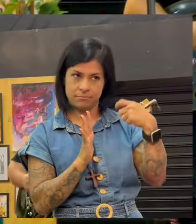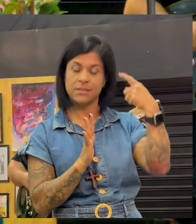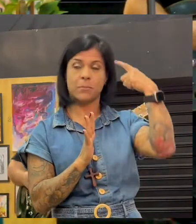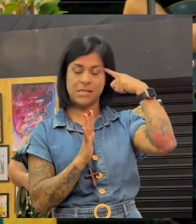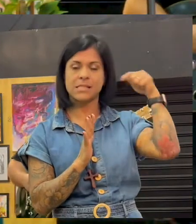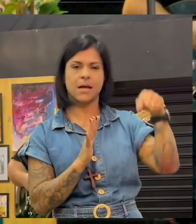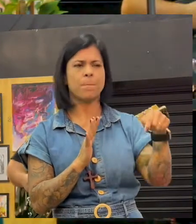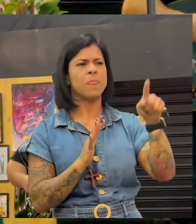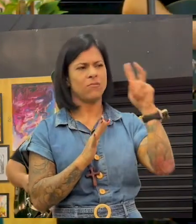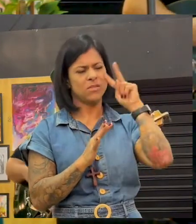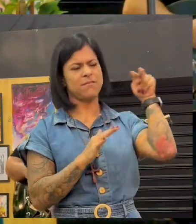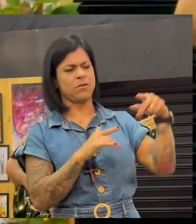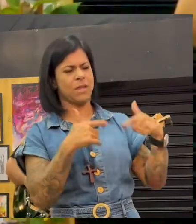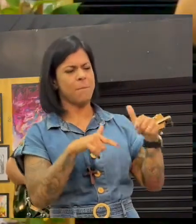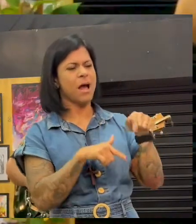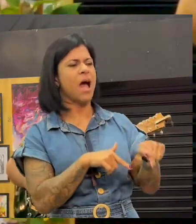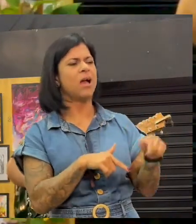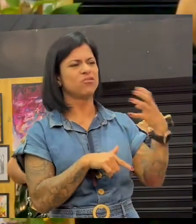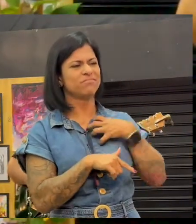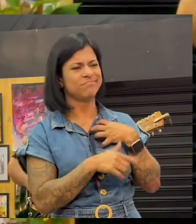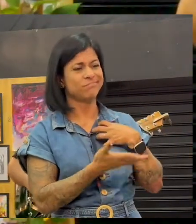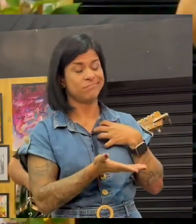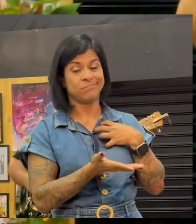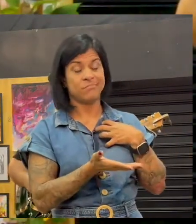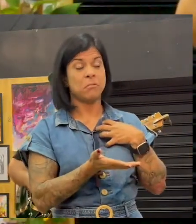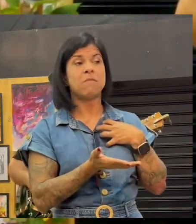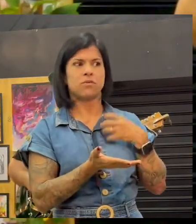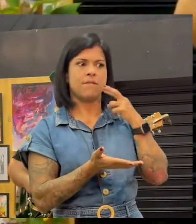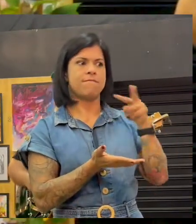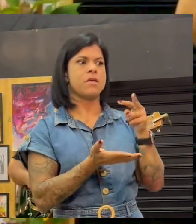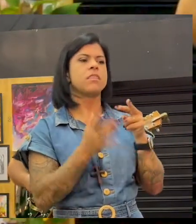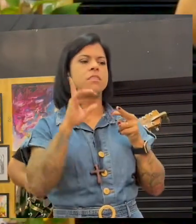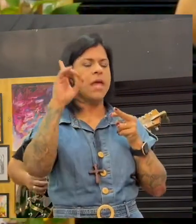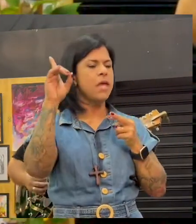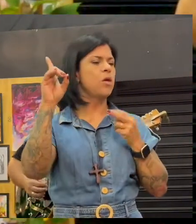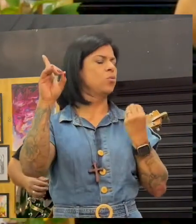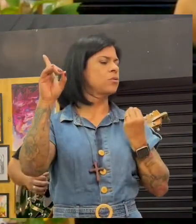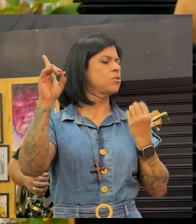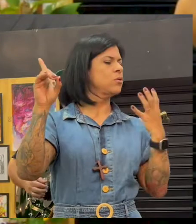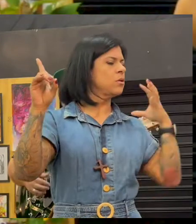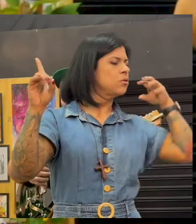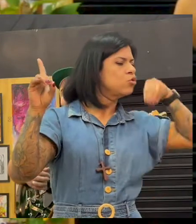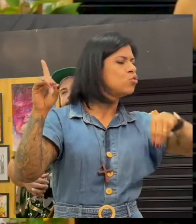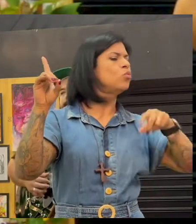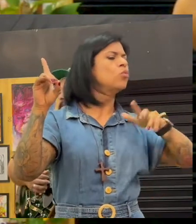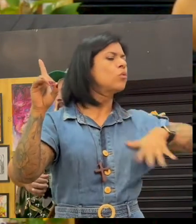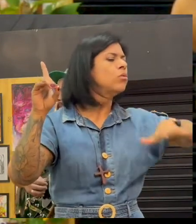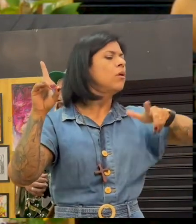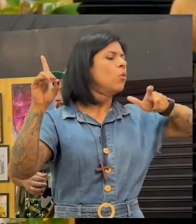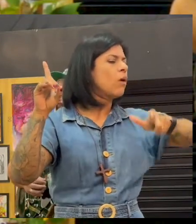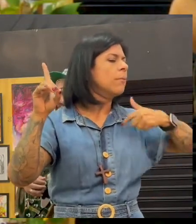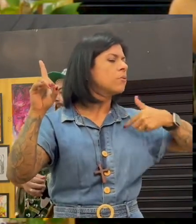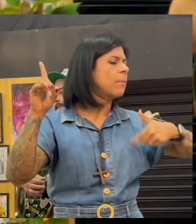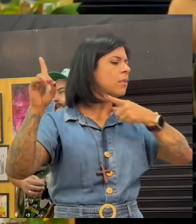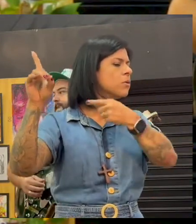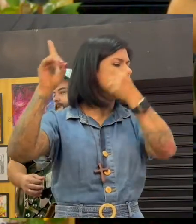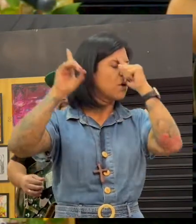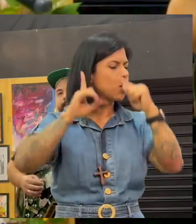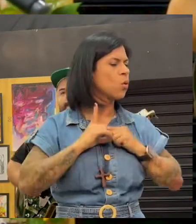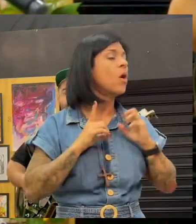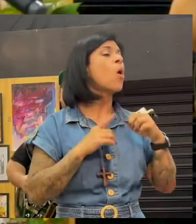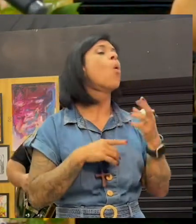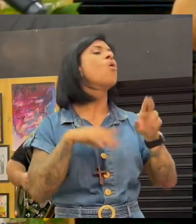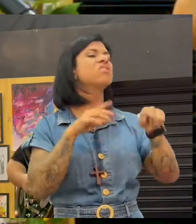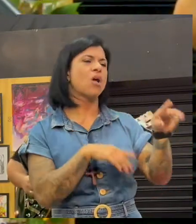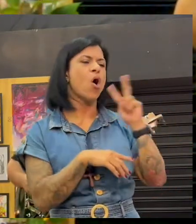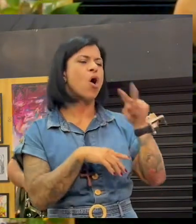Você tem visto o seu trabalho como com a visão espiritual, ao qual Deus está te convidando? Ou apenas uma